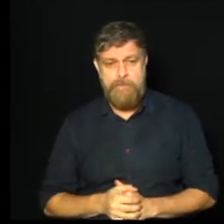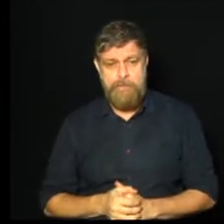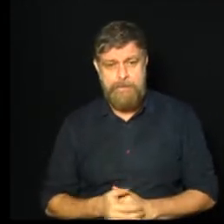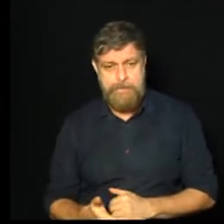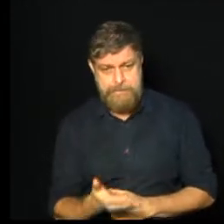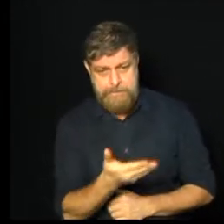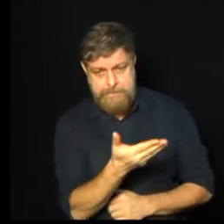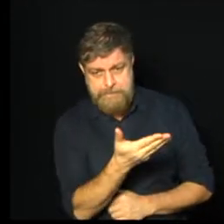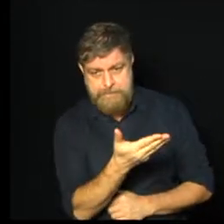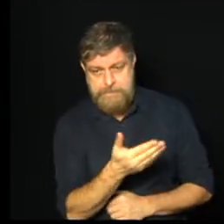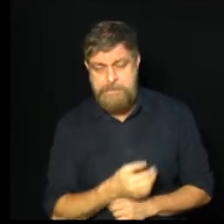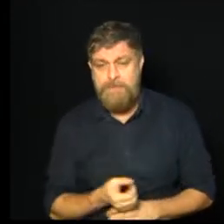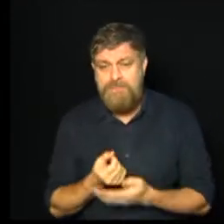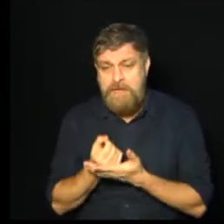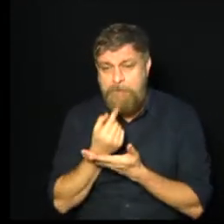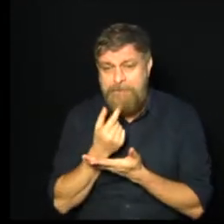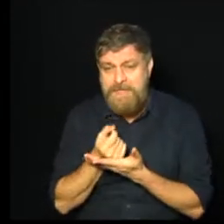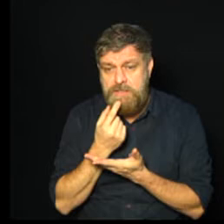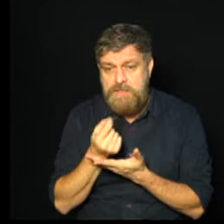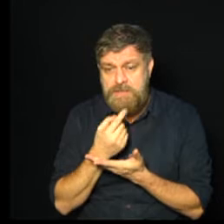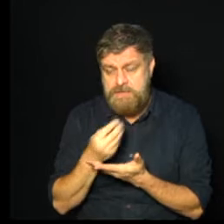Aqui é a sala de medicação.